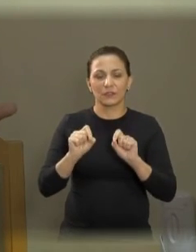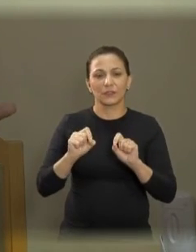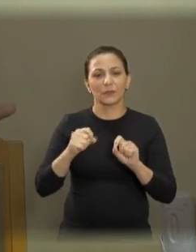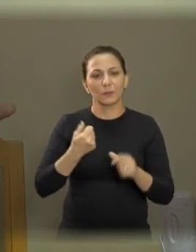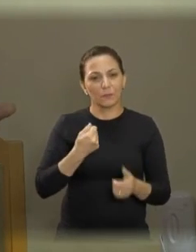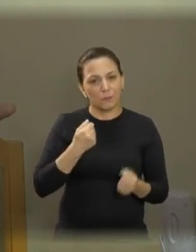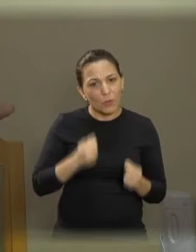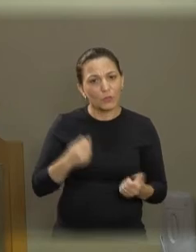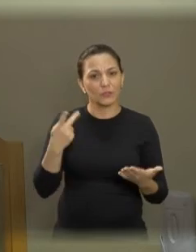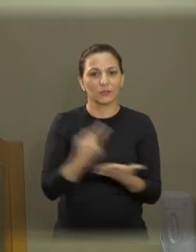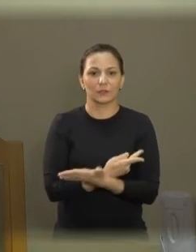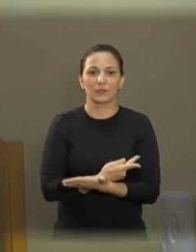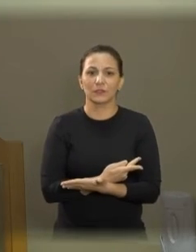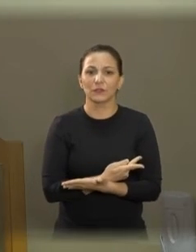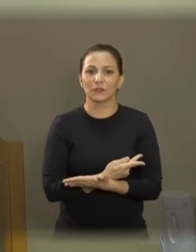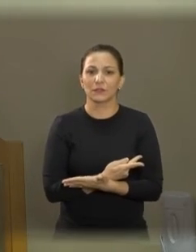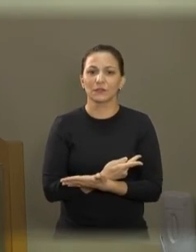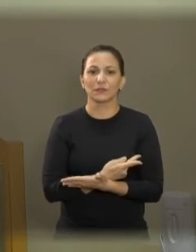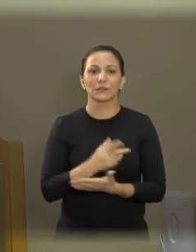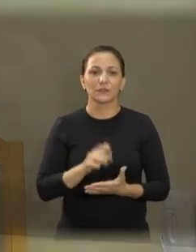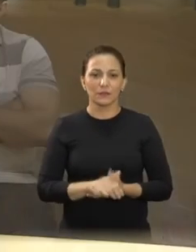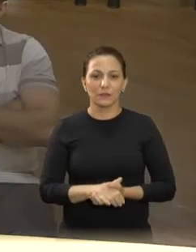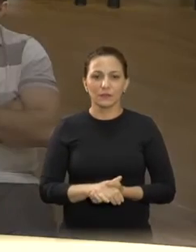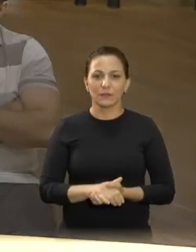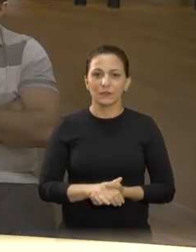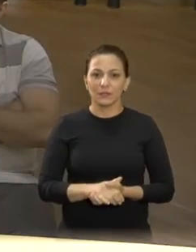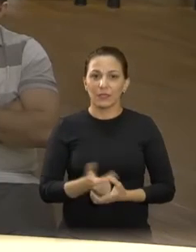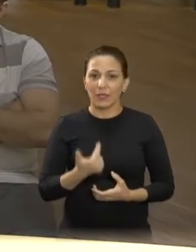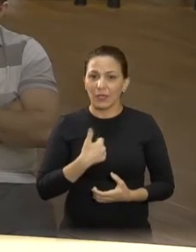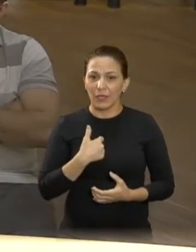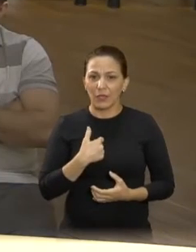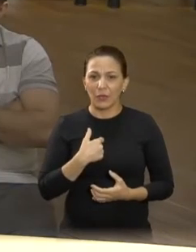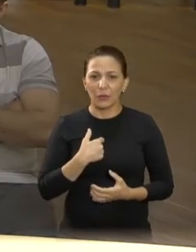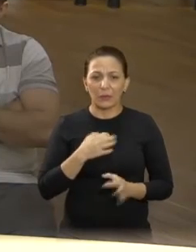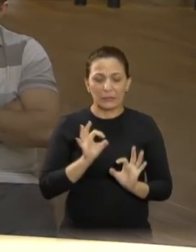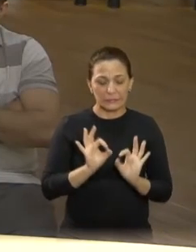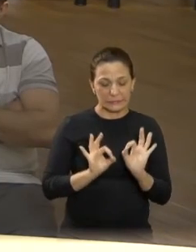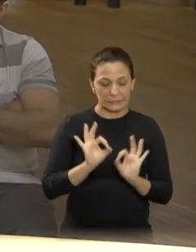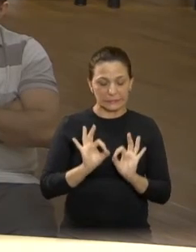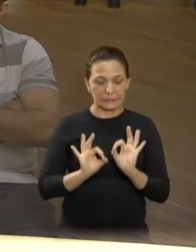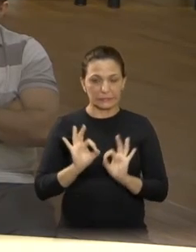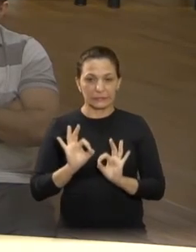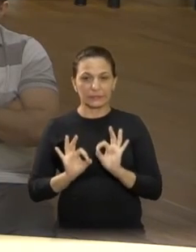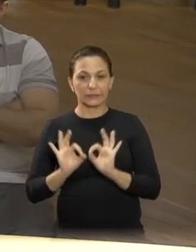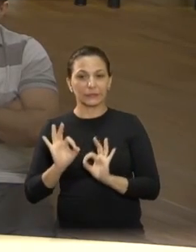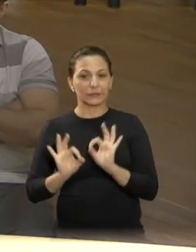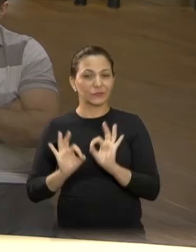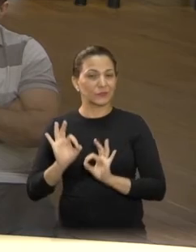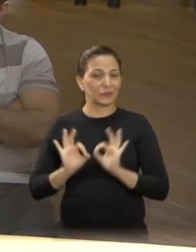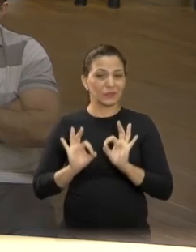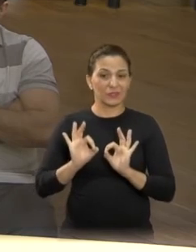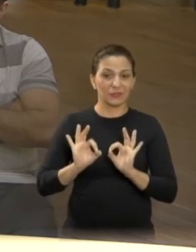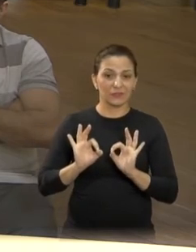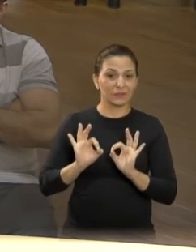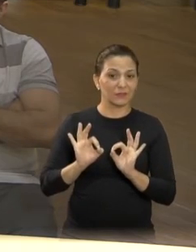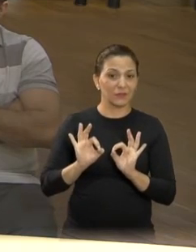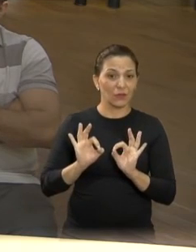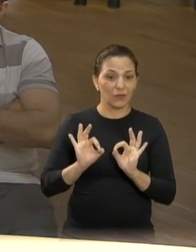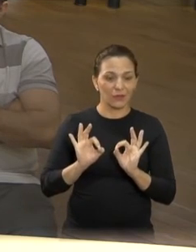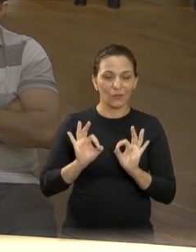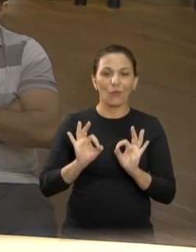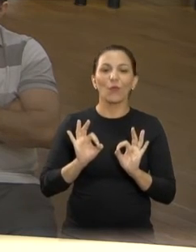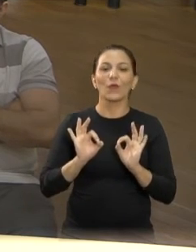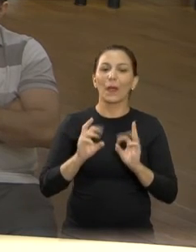errar. Isso me deu um alento. Porque eu era perfeccionista, não poderia errar, agora eu posso.